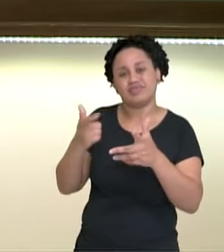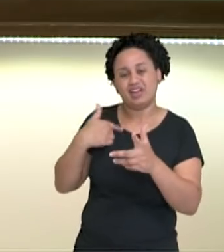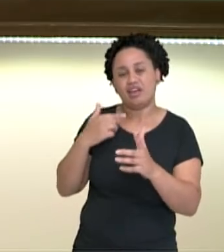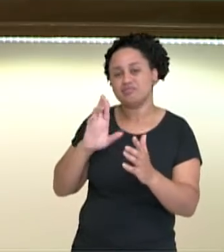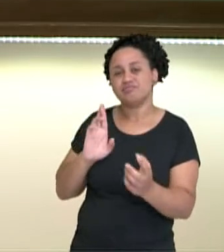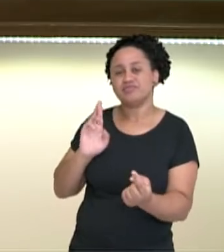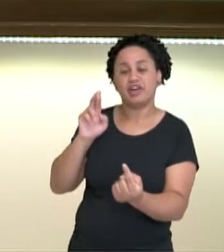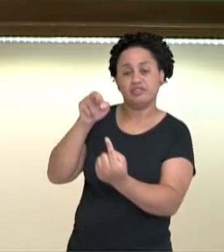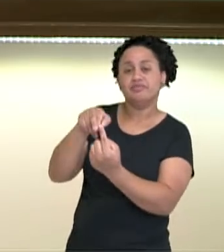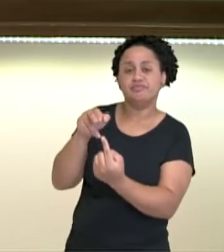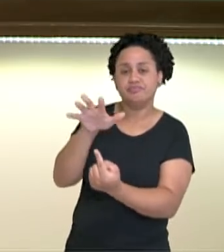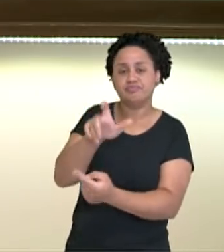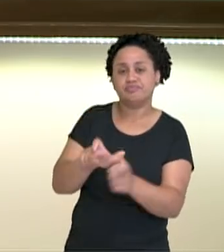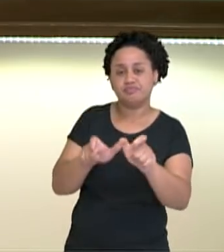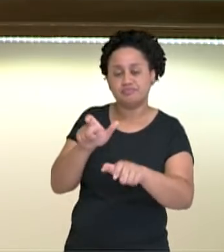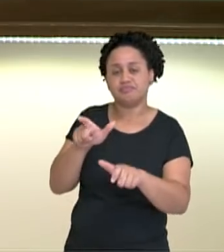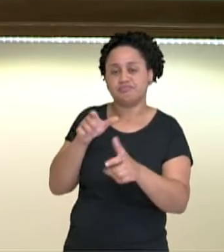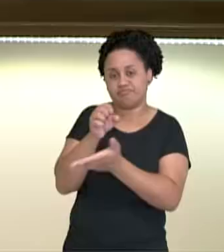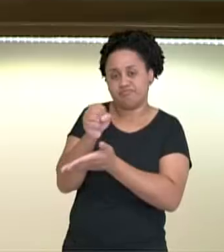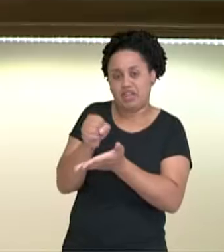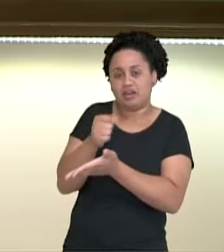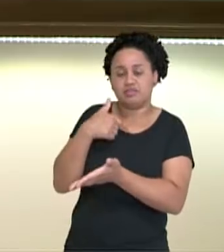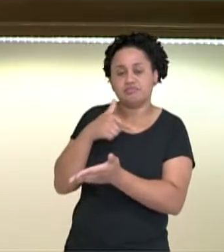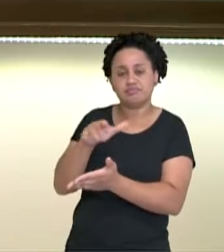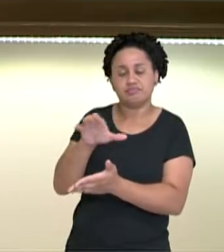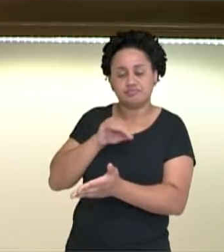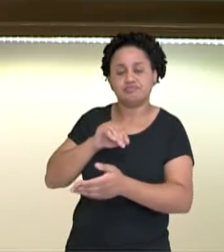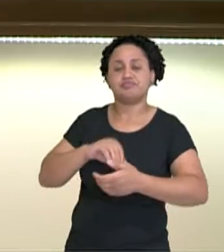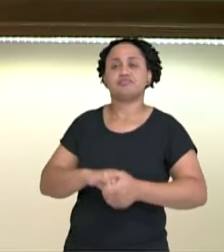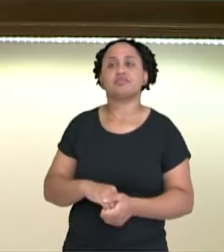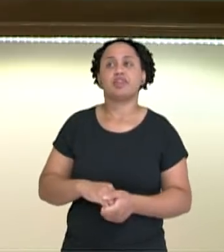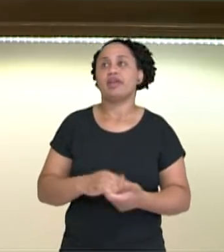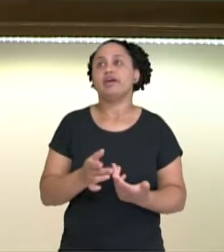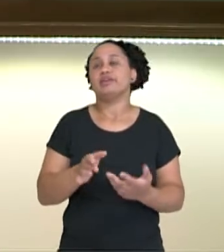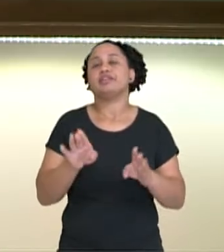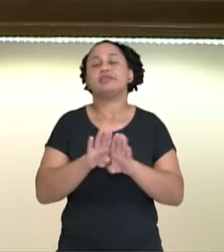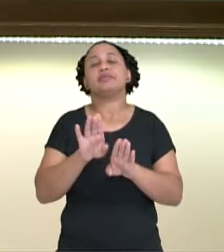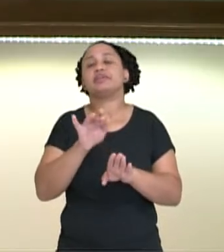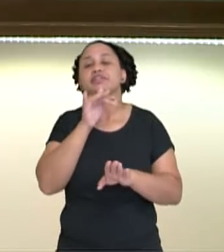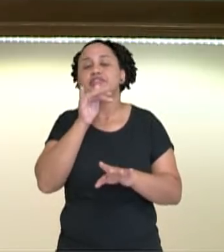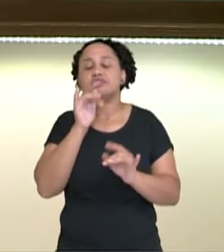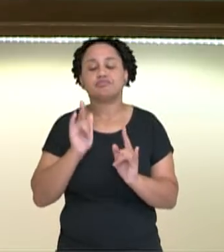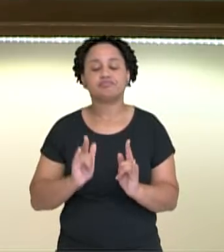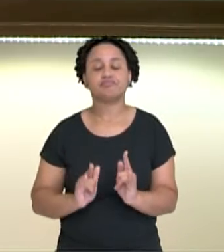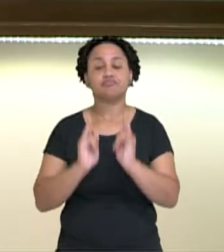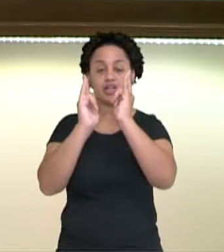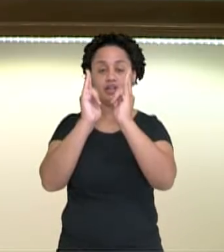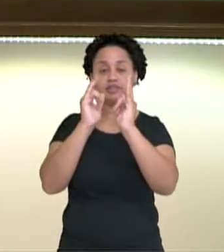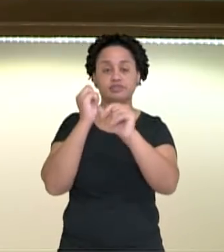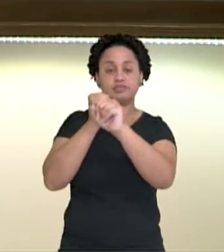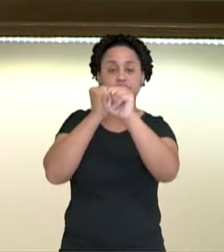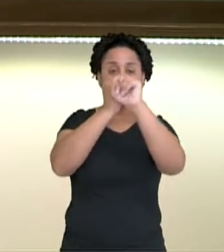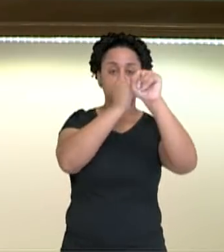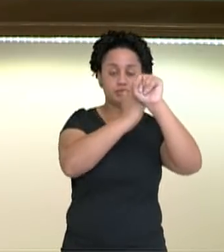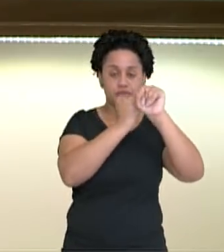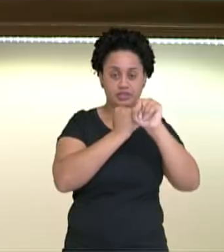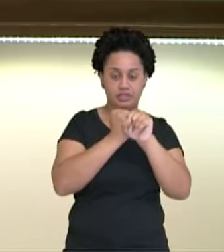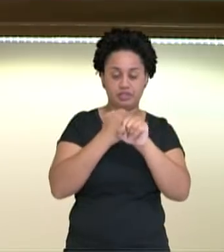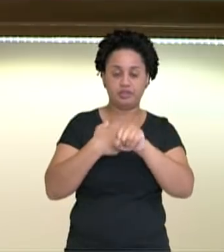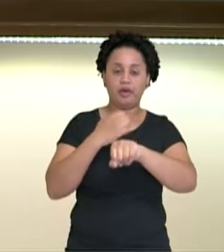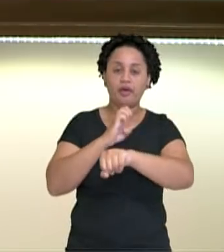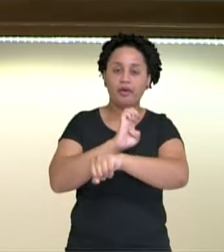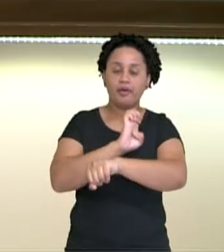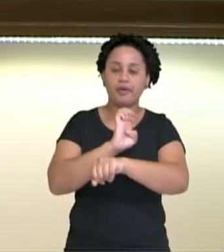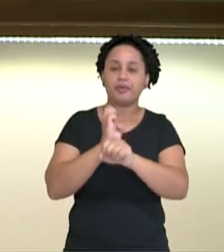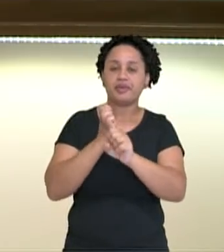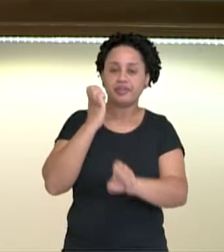ela tem as suas bases. Assim como um edifício, quando é construído, a maior preocupação do engenheiro, do pedreiro,